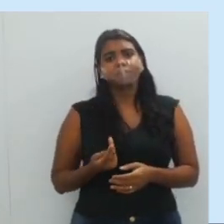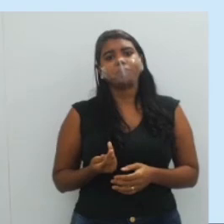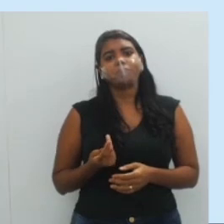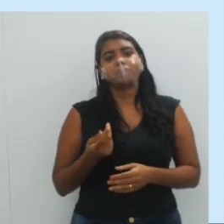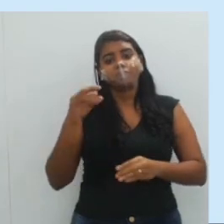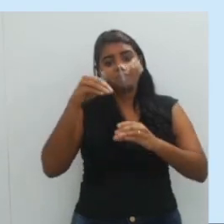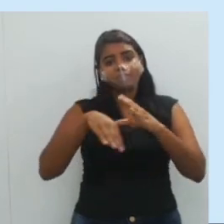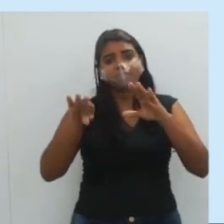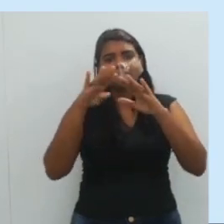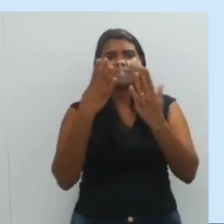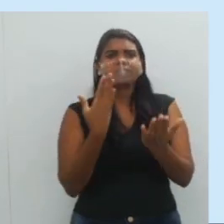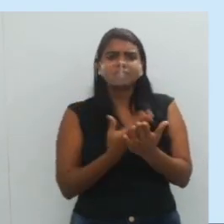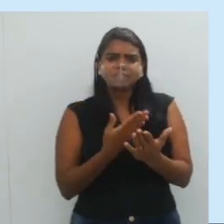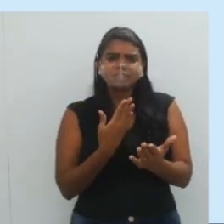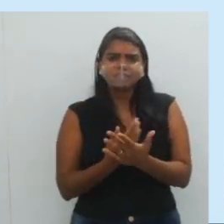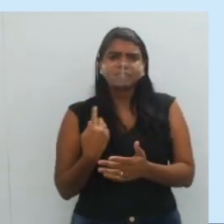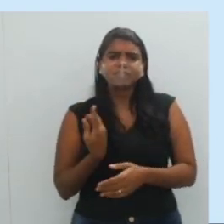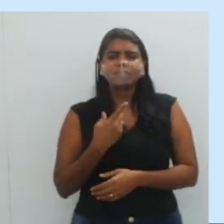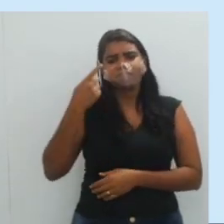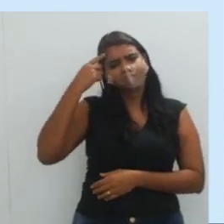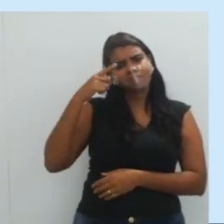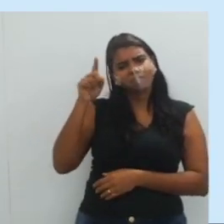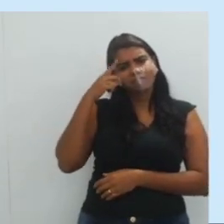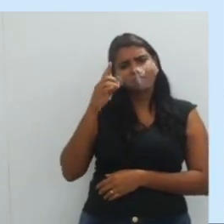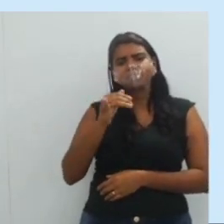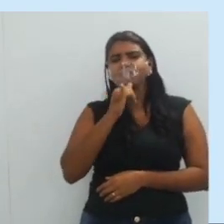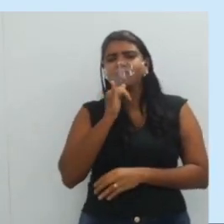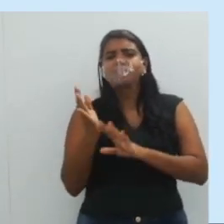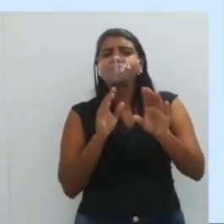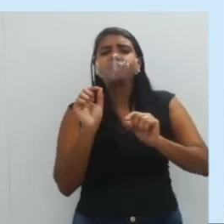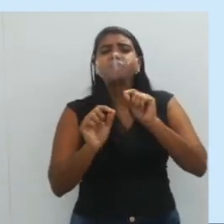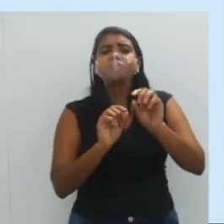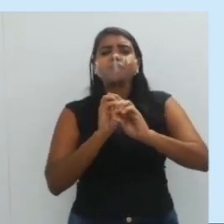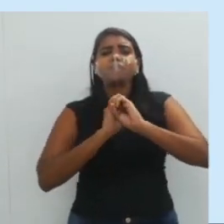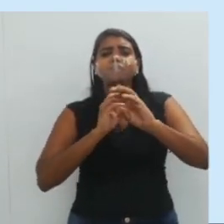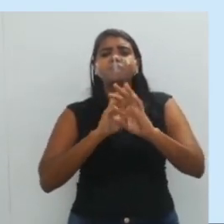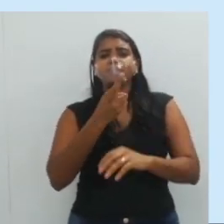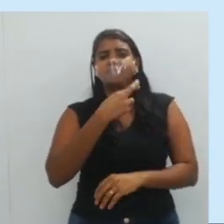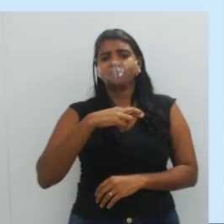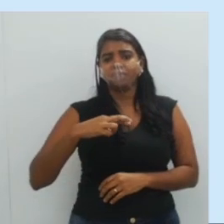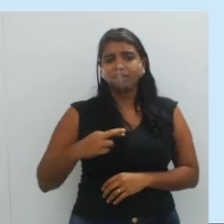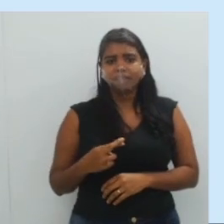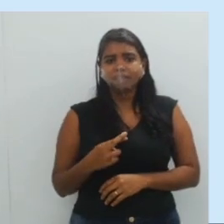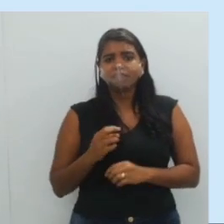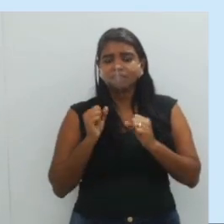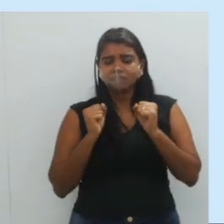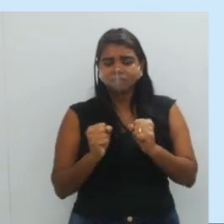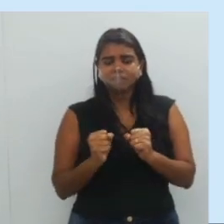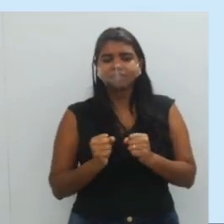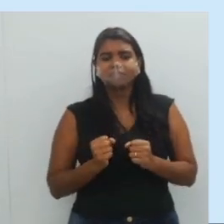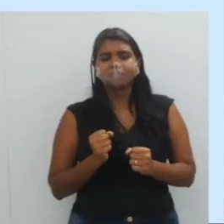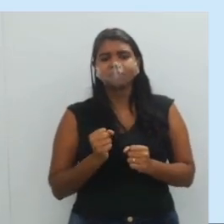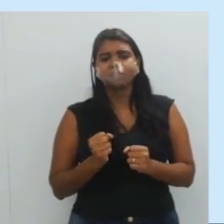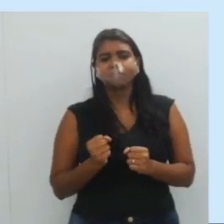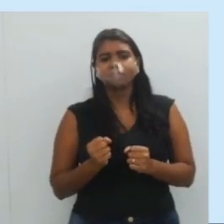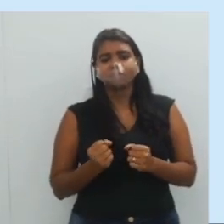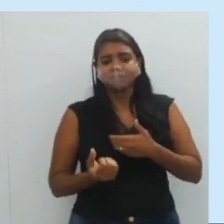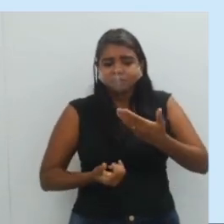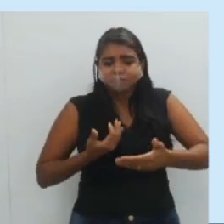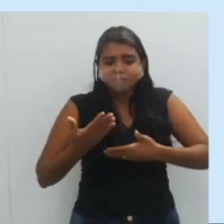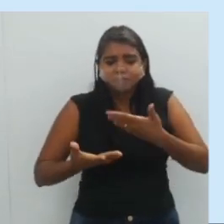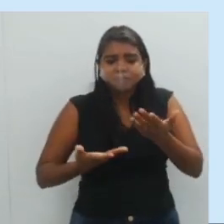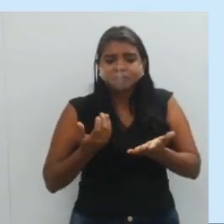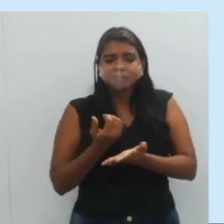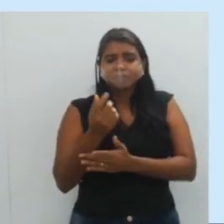em nossas escolas, no nosso dia a dia. Então veja só, então o que é que o ensino religioso ele pode contribuir